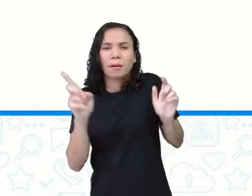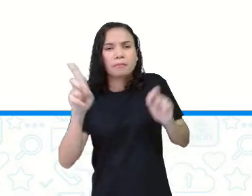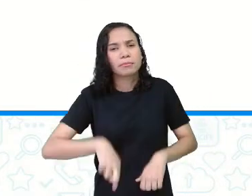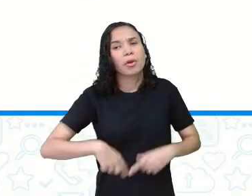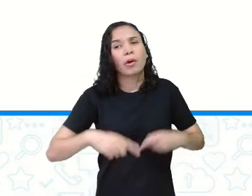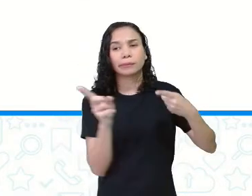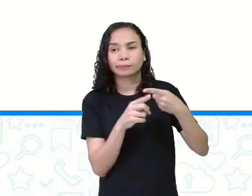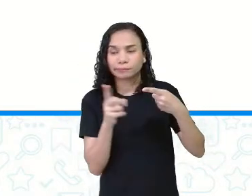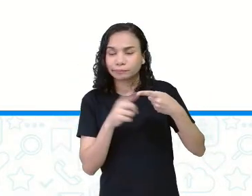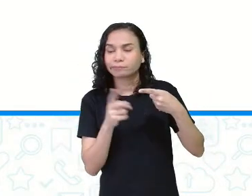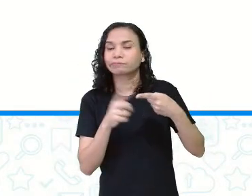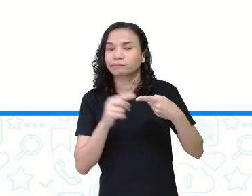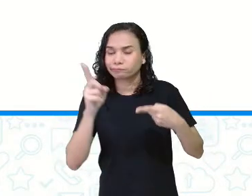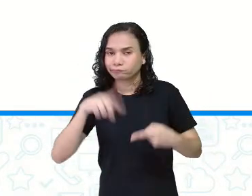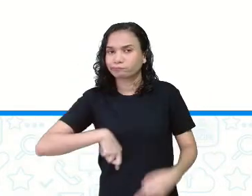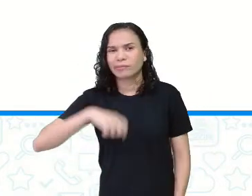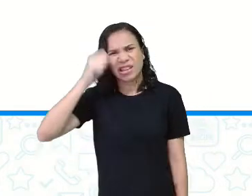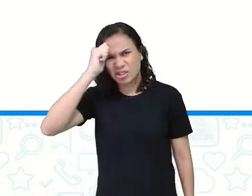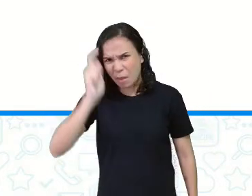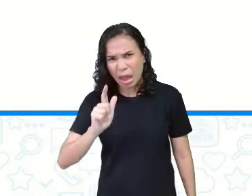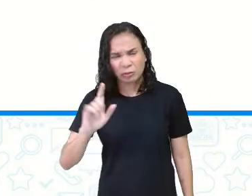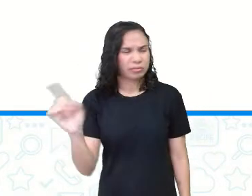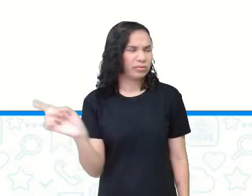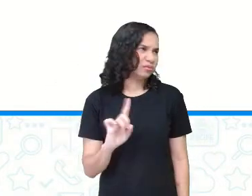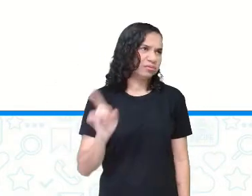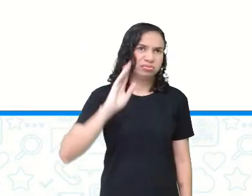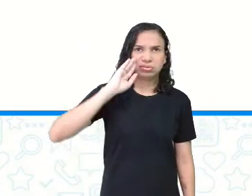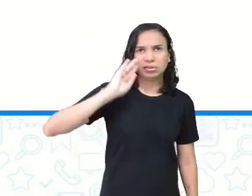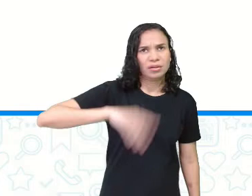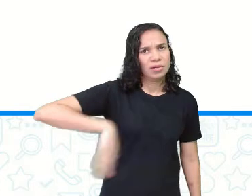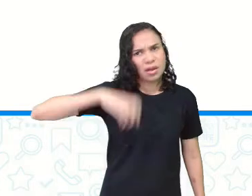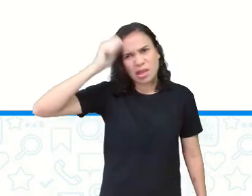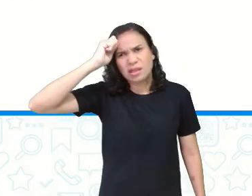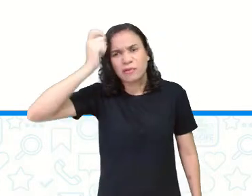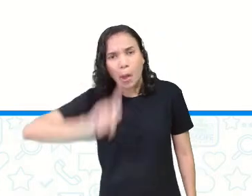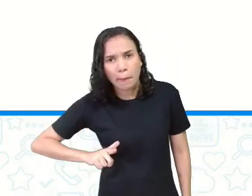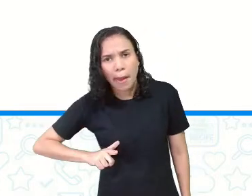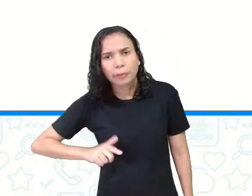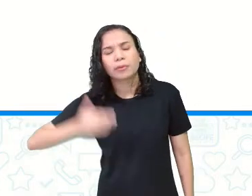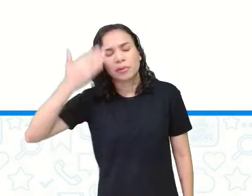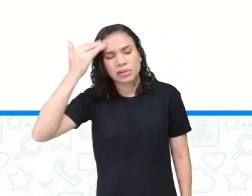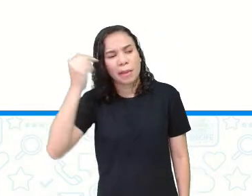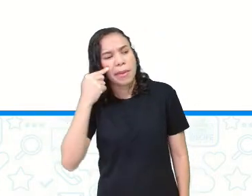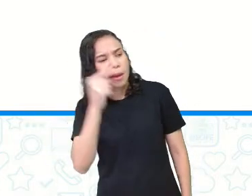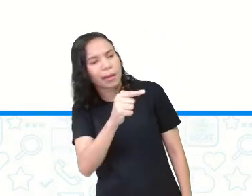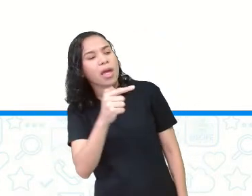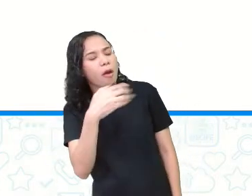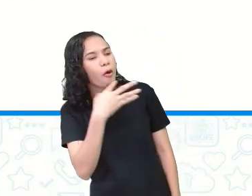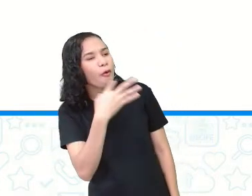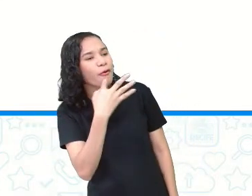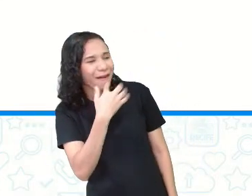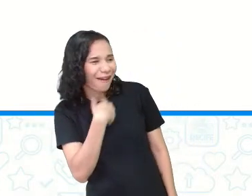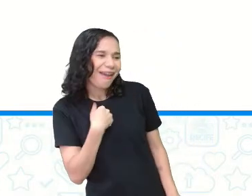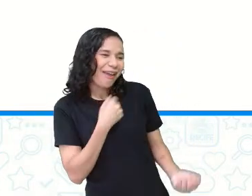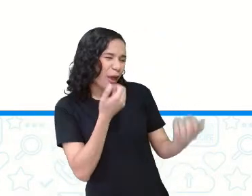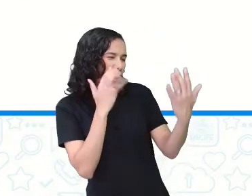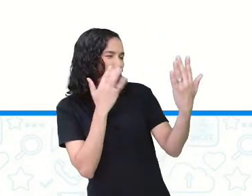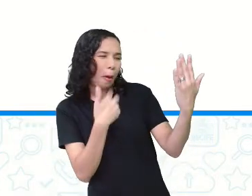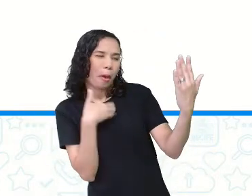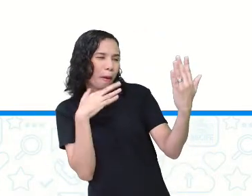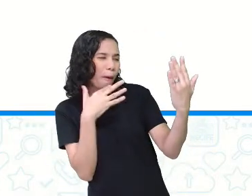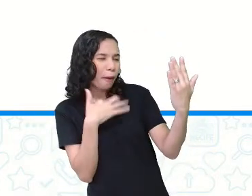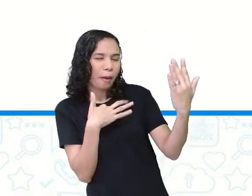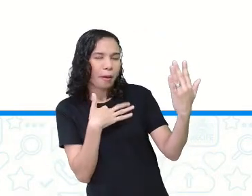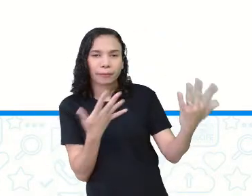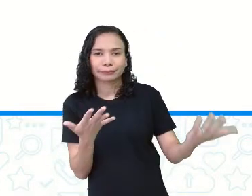pedaço, tá? Ele não foi nada de esperto, porque se ele fosse esperto, ele saberia que aquela imagem refletida na água era